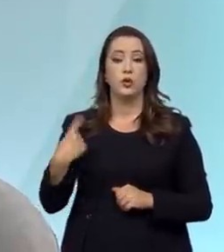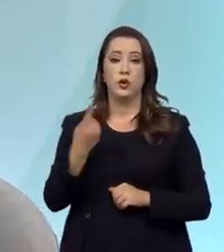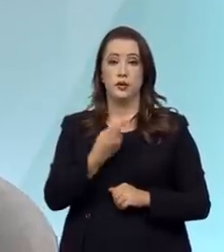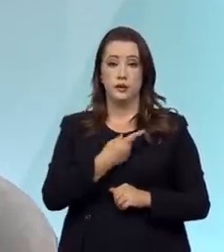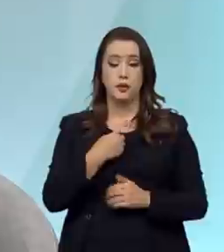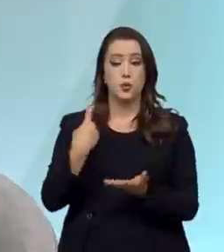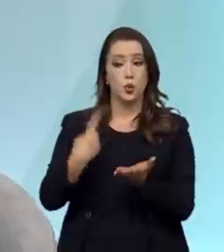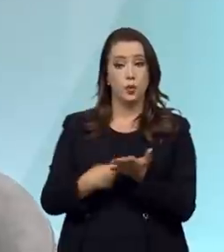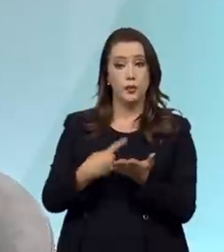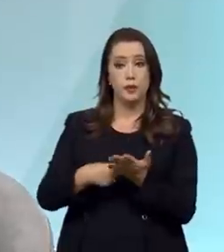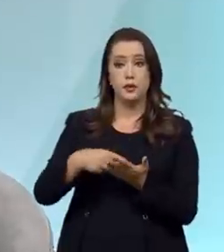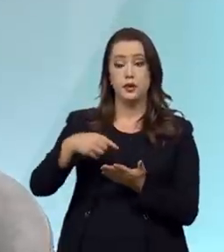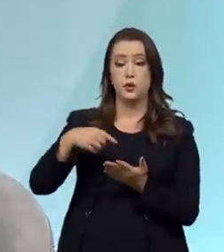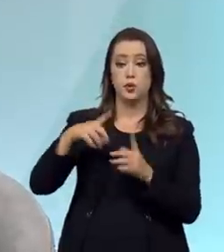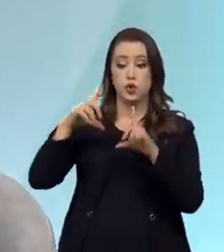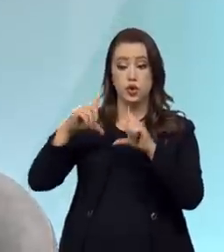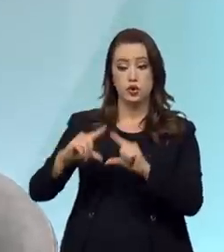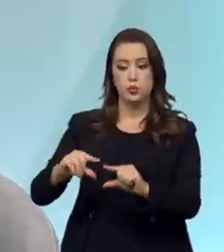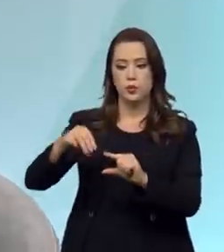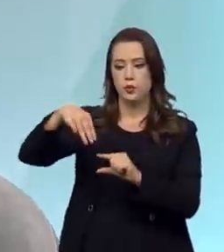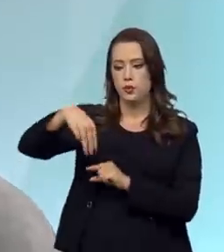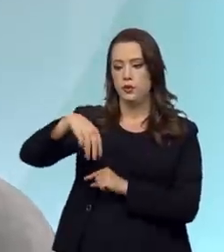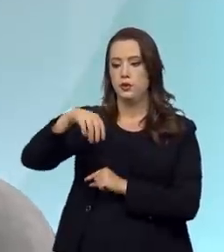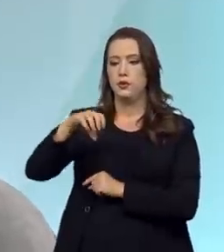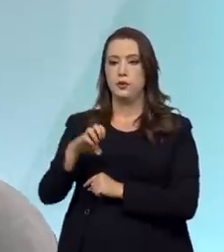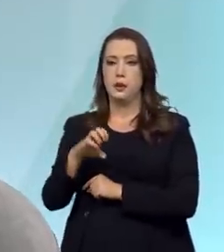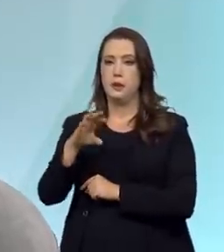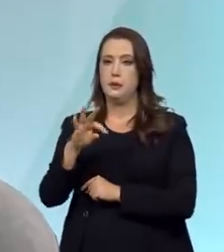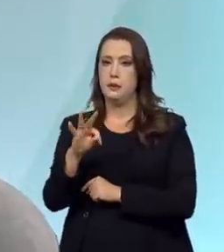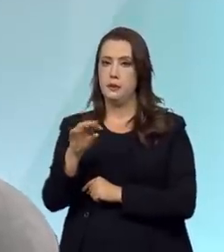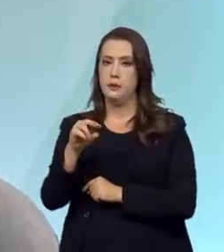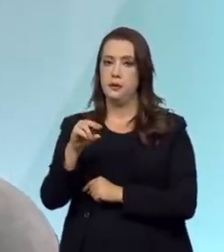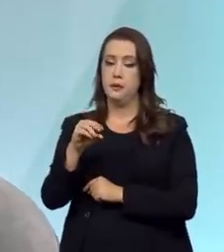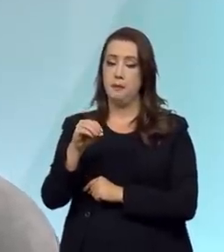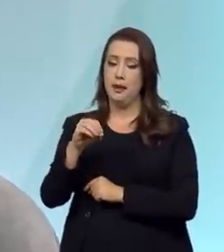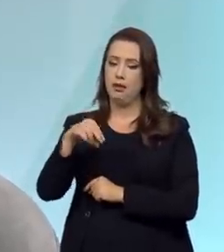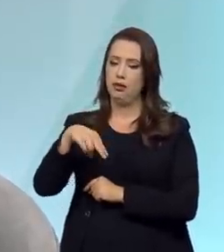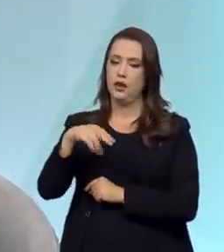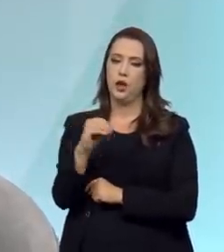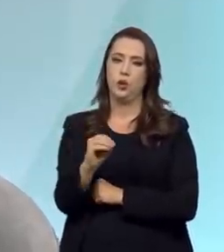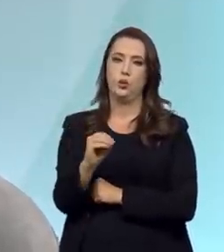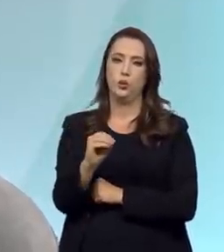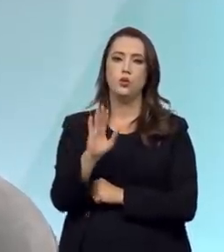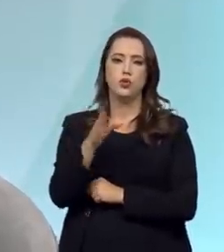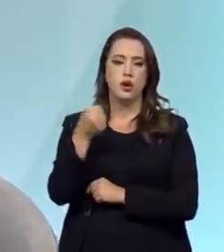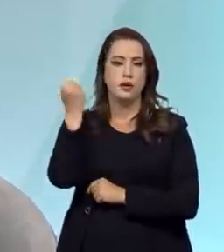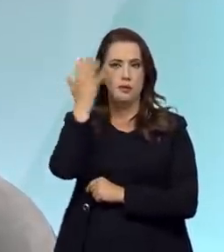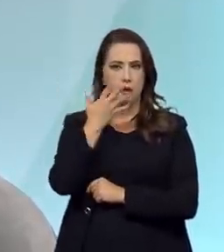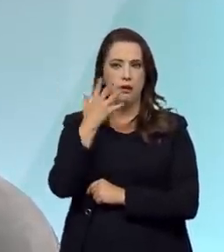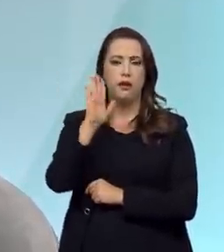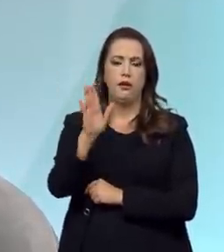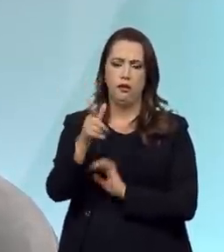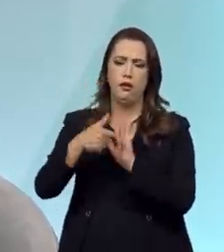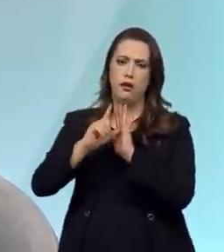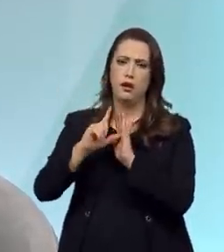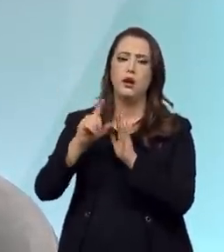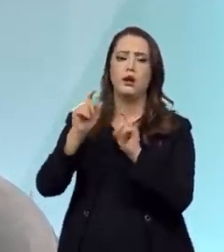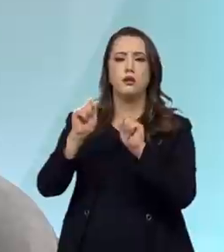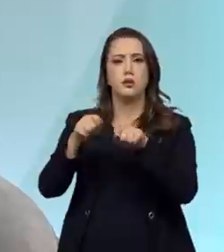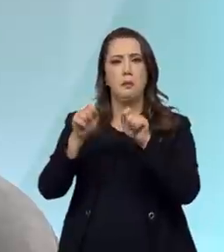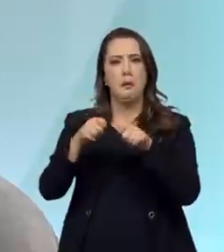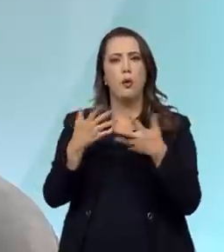mecânico de redução de metano nós estamos preparando um programa para redução de metano como eu comentei anteriormente você pode reduzir